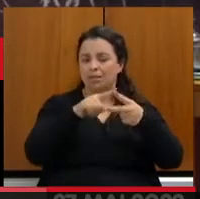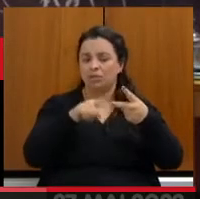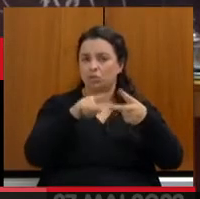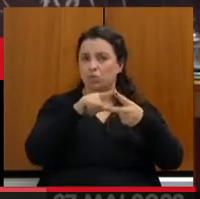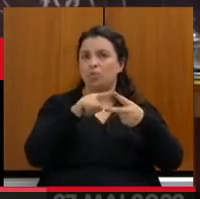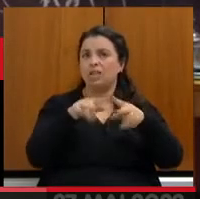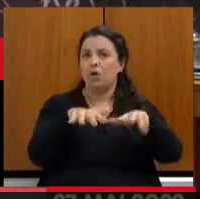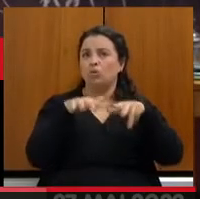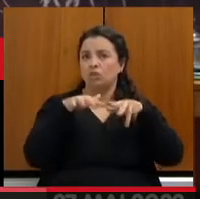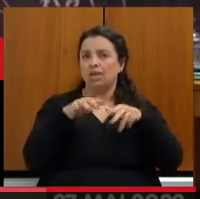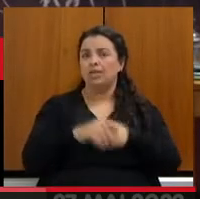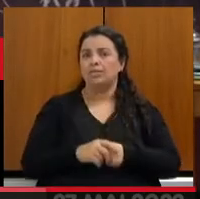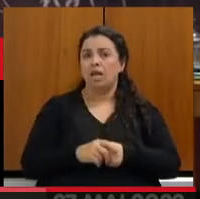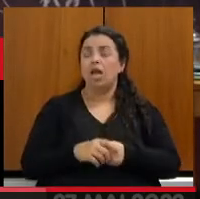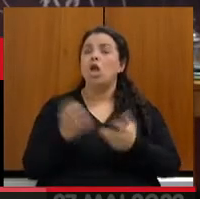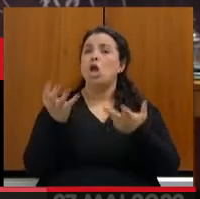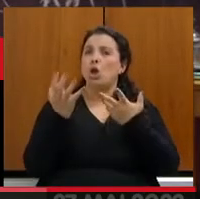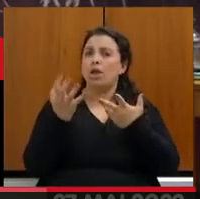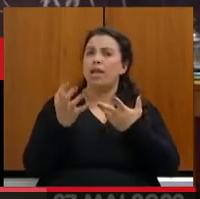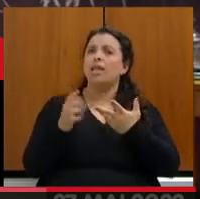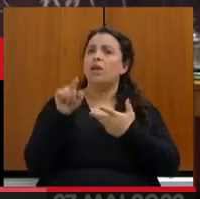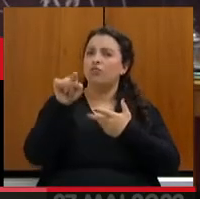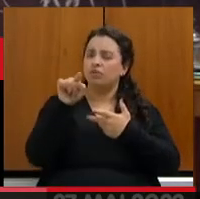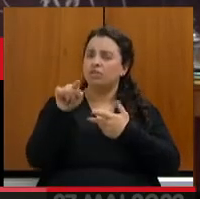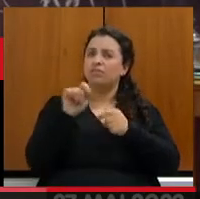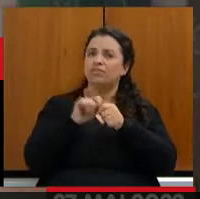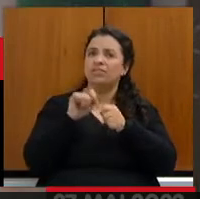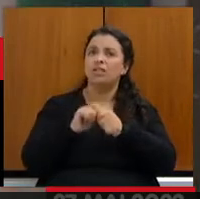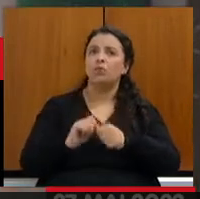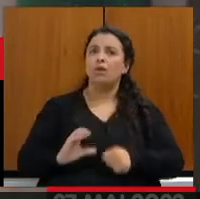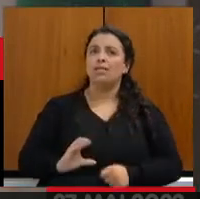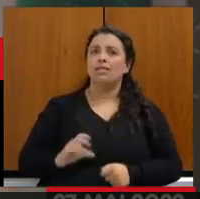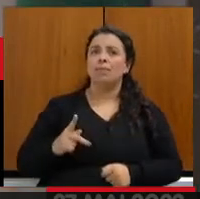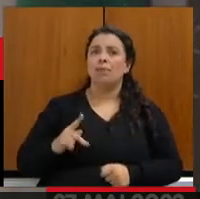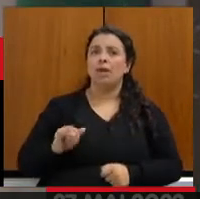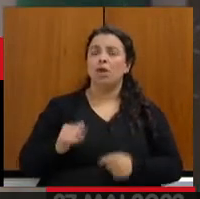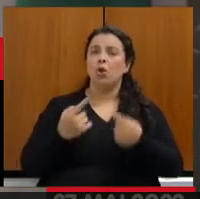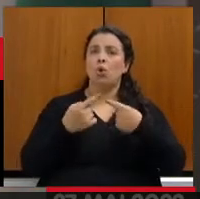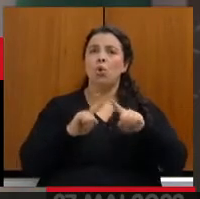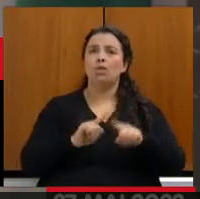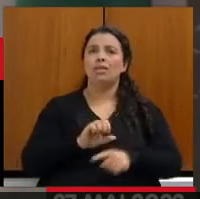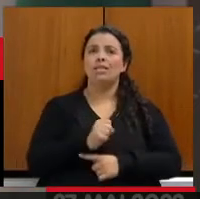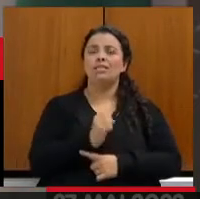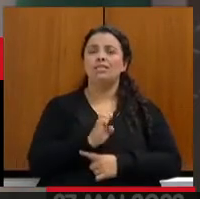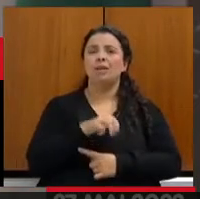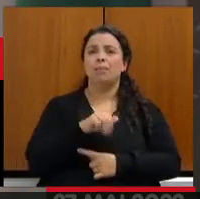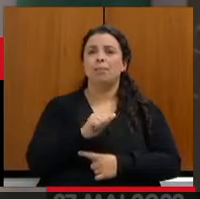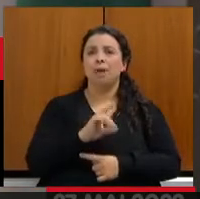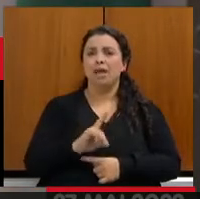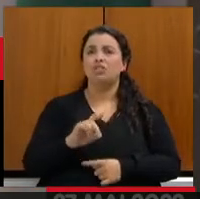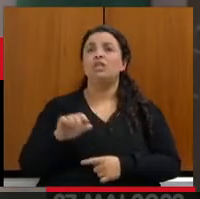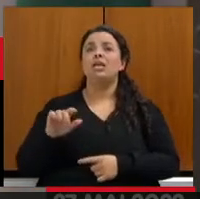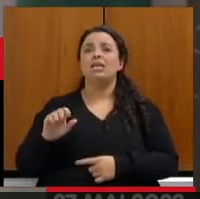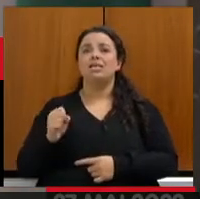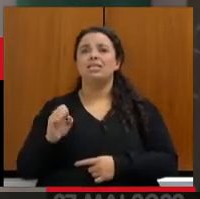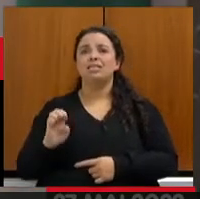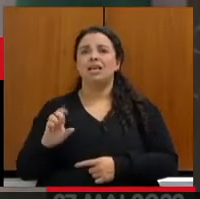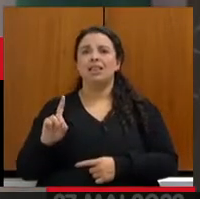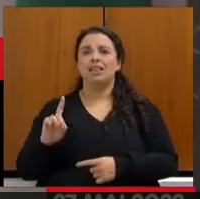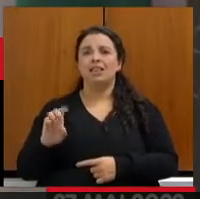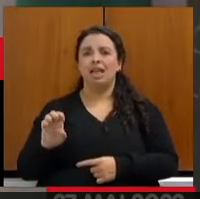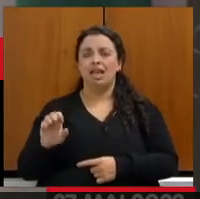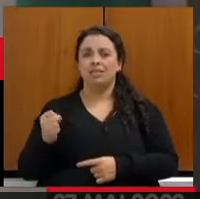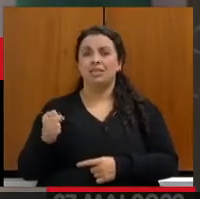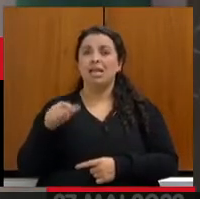Ana Paula abrisse uma CPI contra a semad O que foi lá compactuar com essa infração